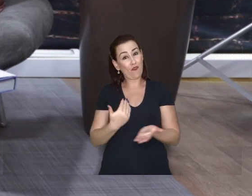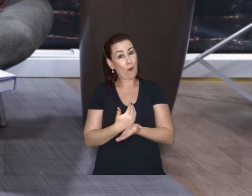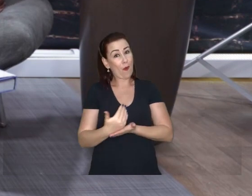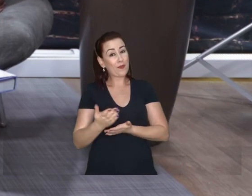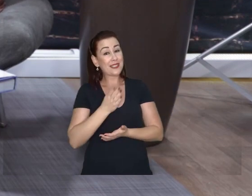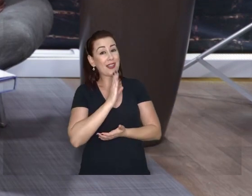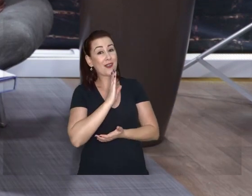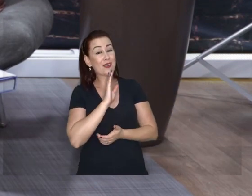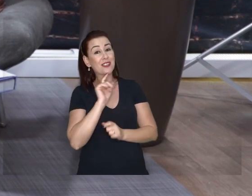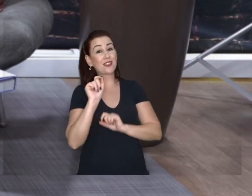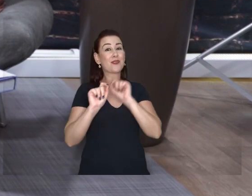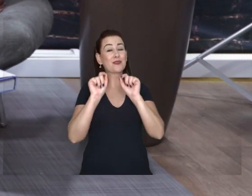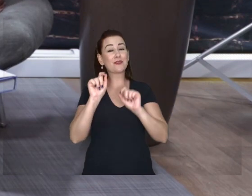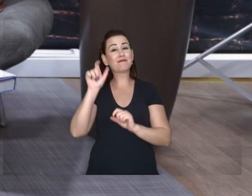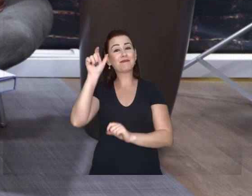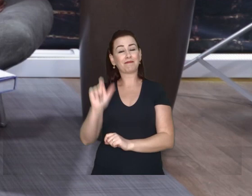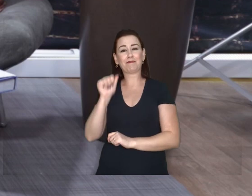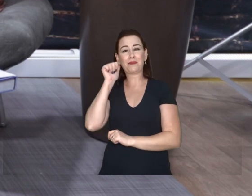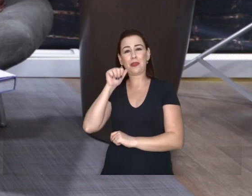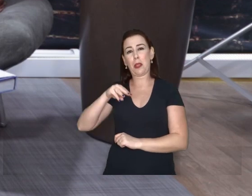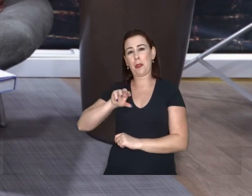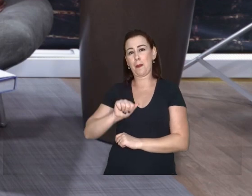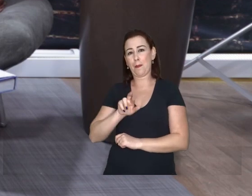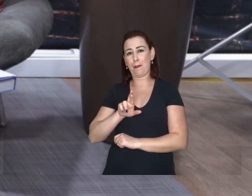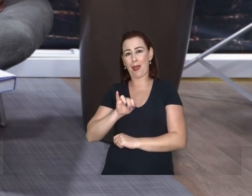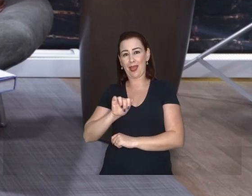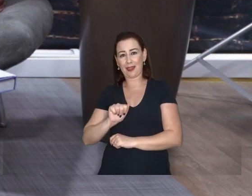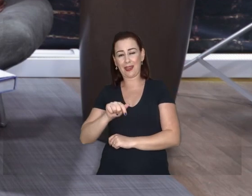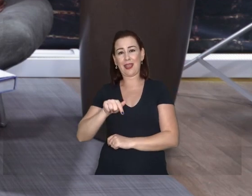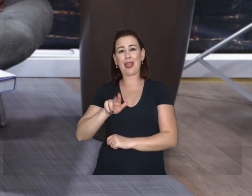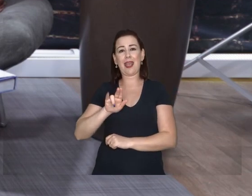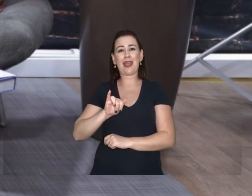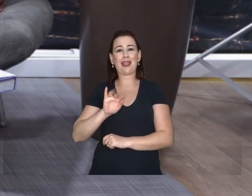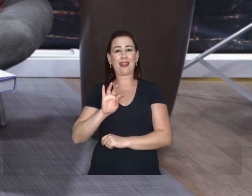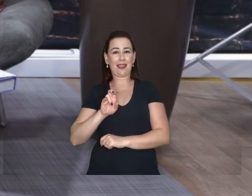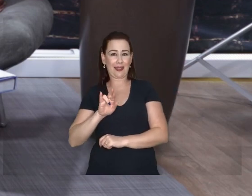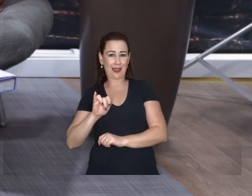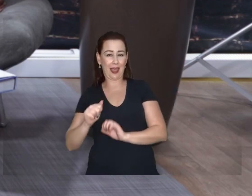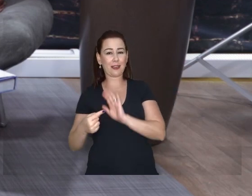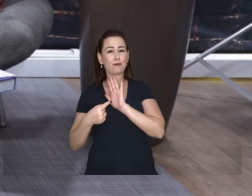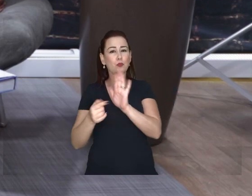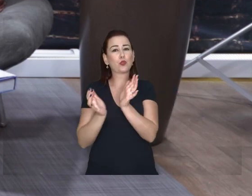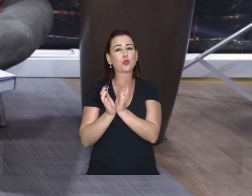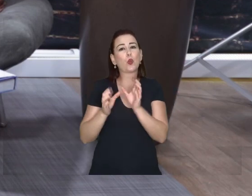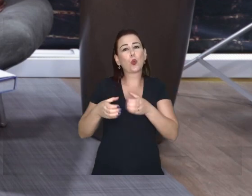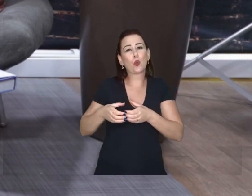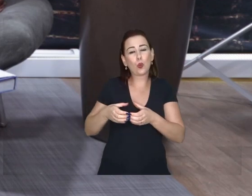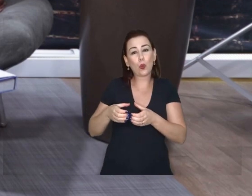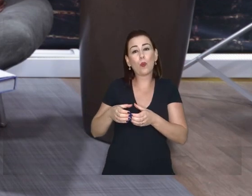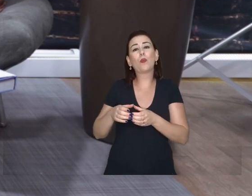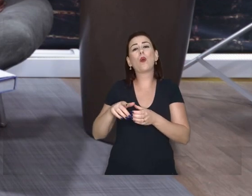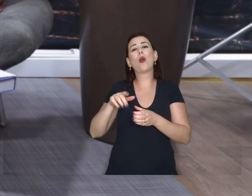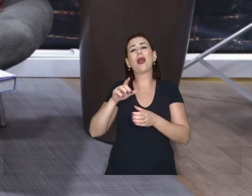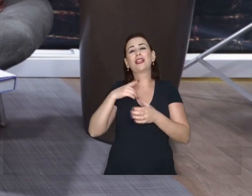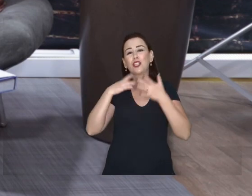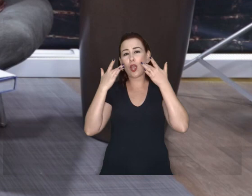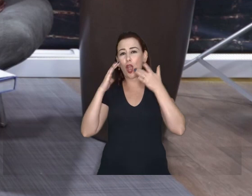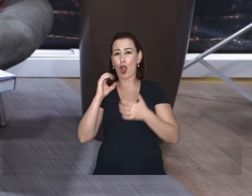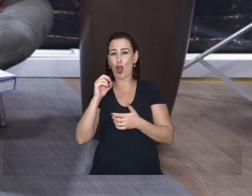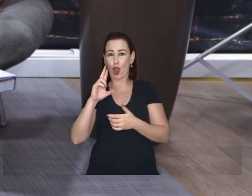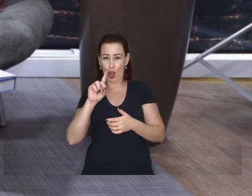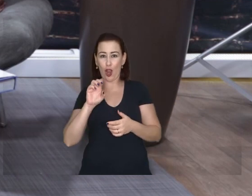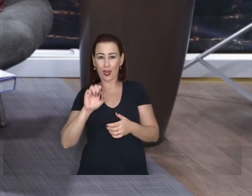conhecendo um pouco mais sobre a nossa heroína, Maria Quitéria, através do grupo Cordel de Teatro, conduzido pelo professor